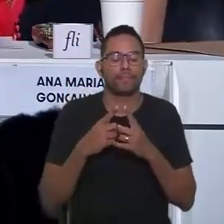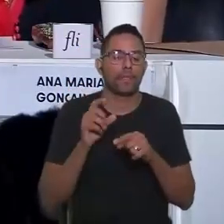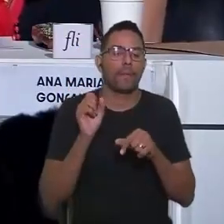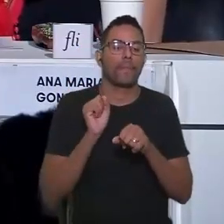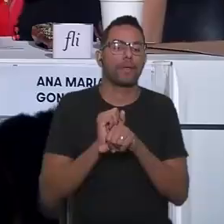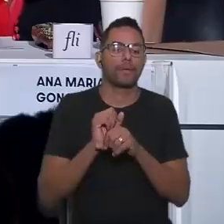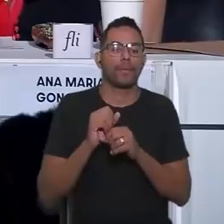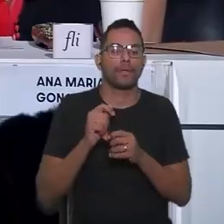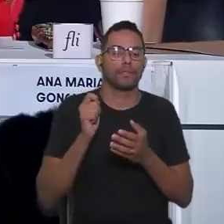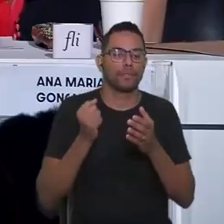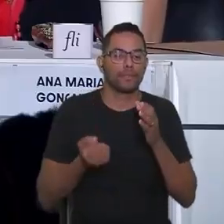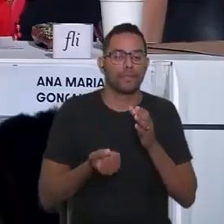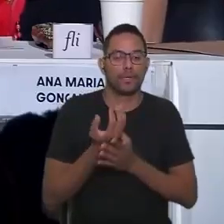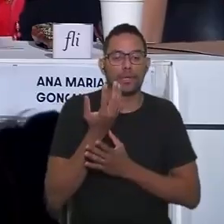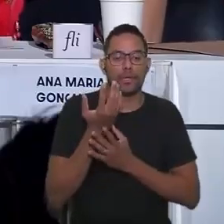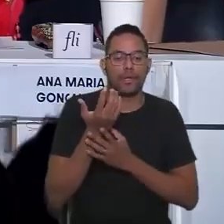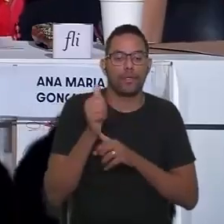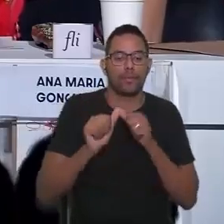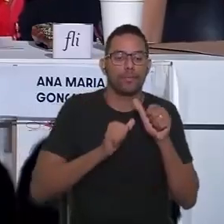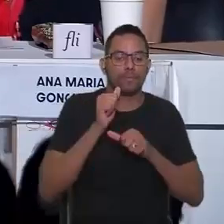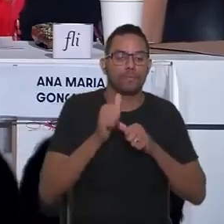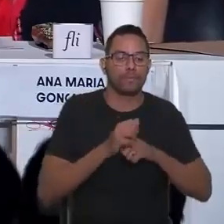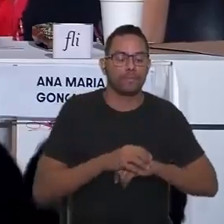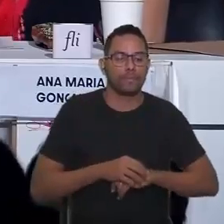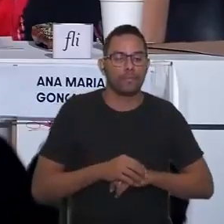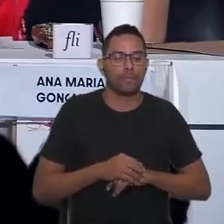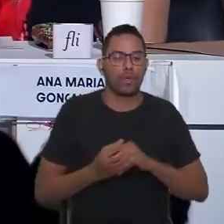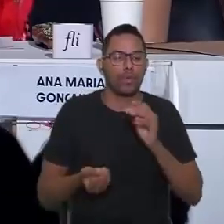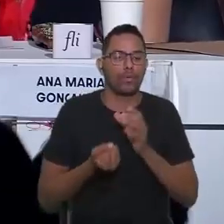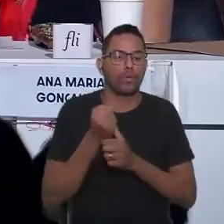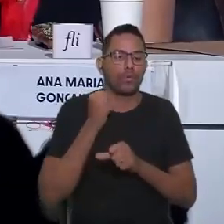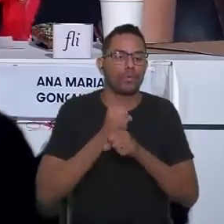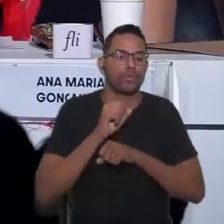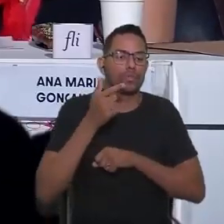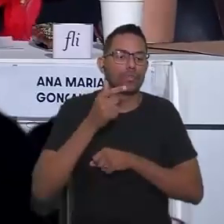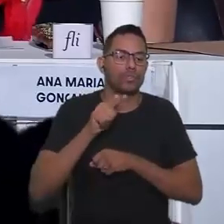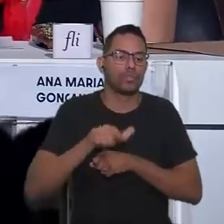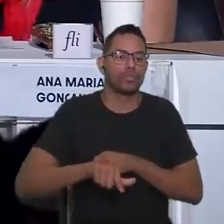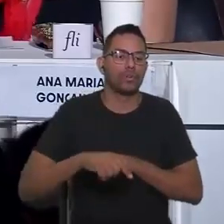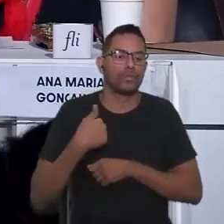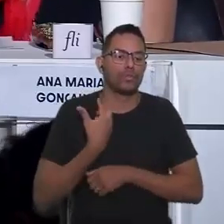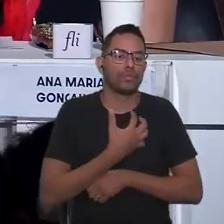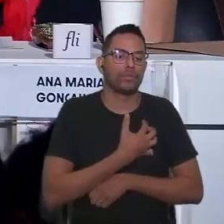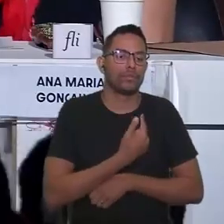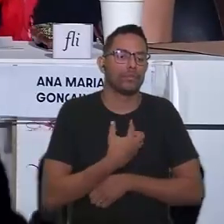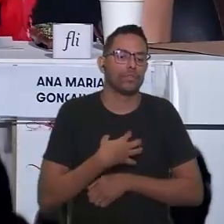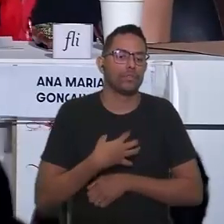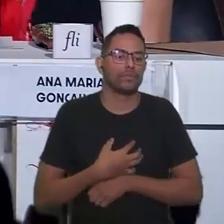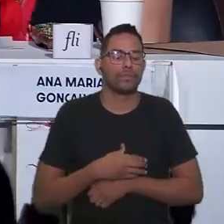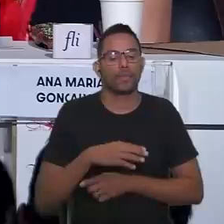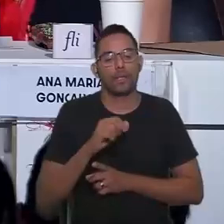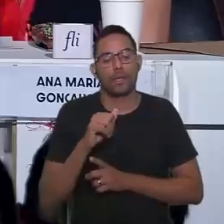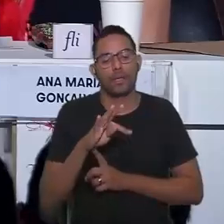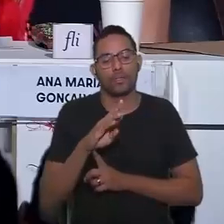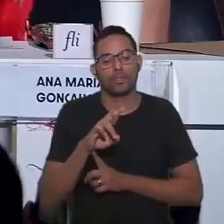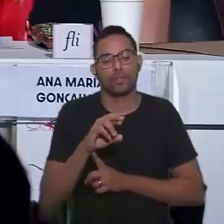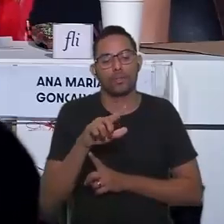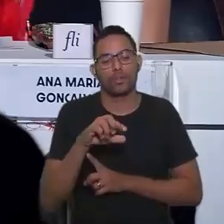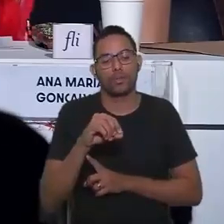reteriorizado, transcriado, modificado, reconstruído à nossa maneira. É